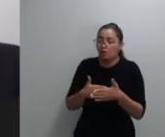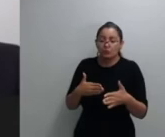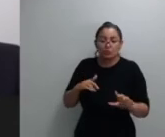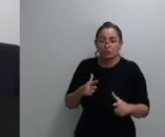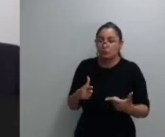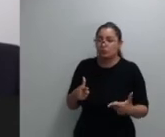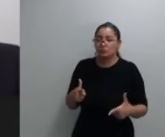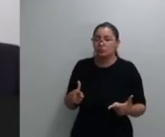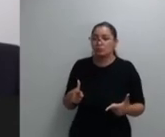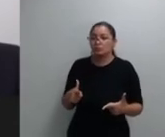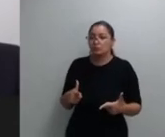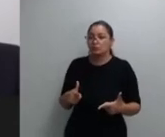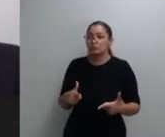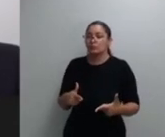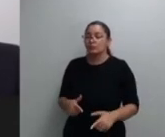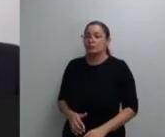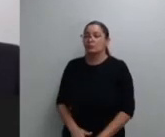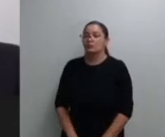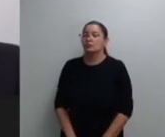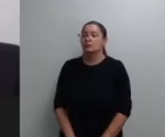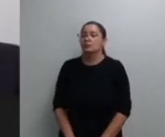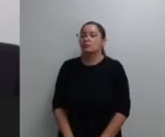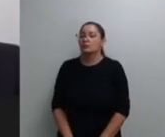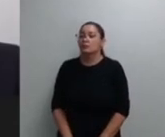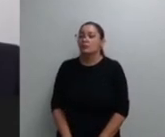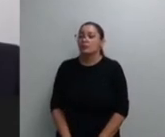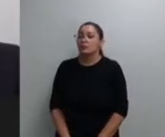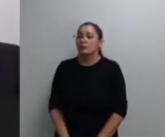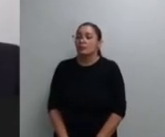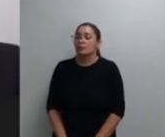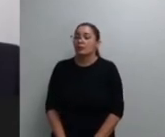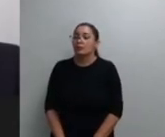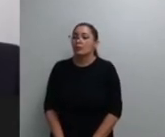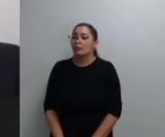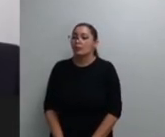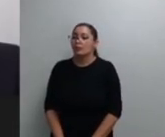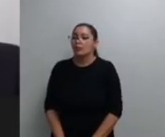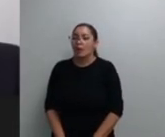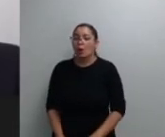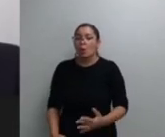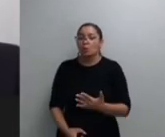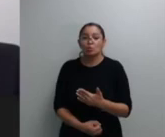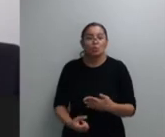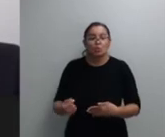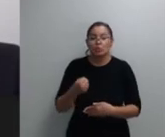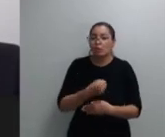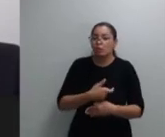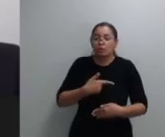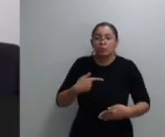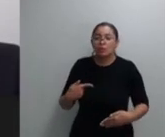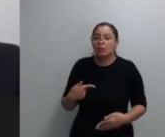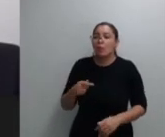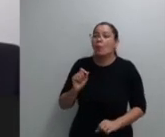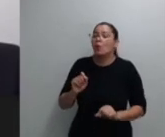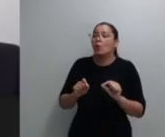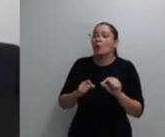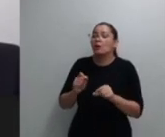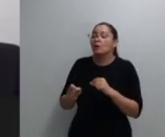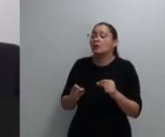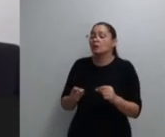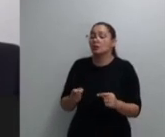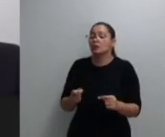um dos impeditivos indicados ou seja a súmula 7 o que o que a meu sentido tanto